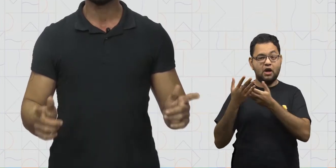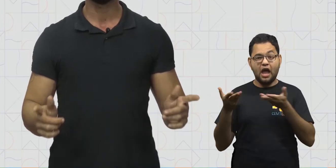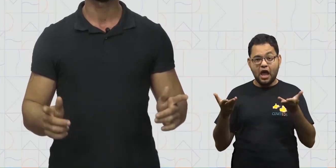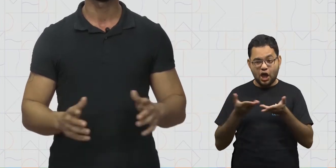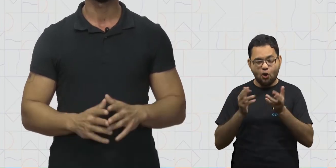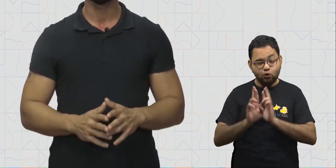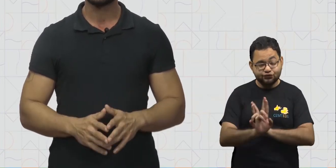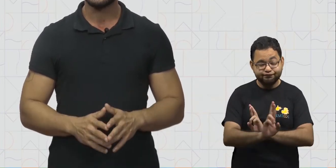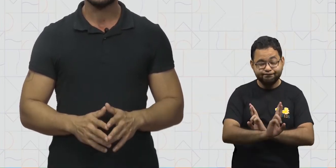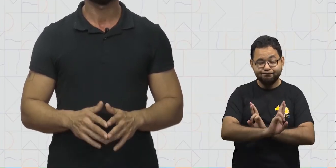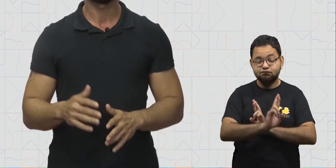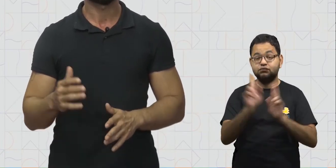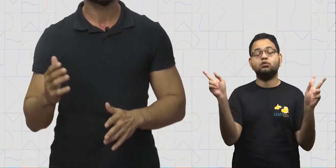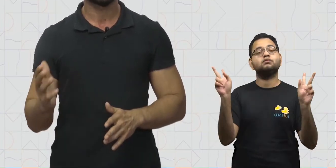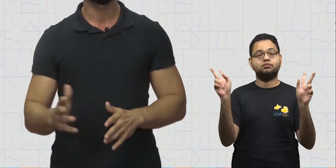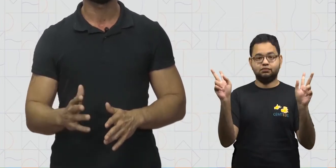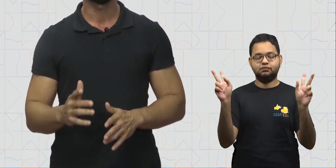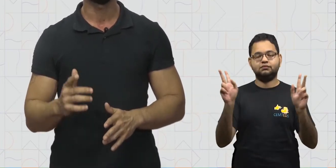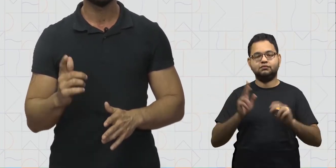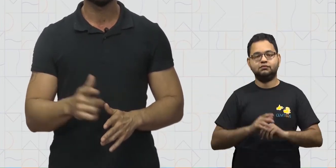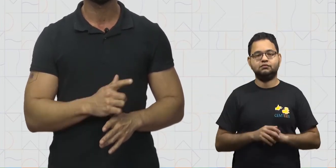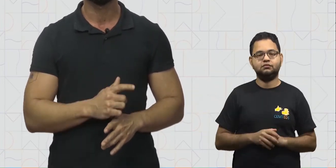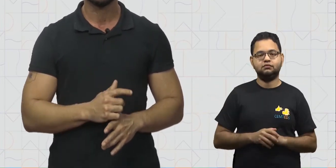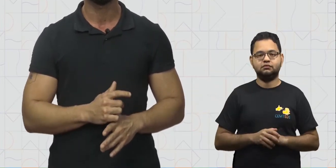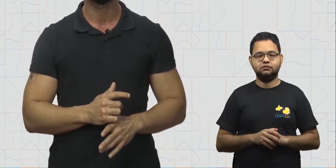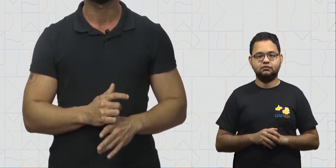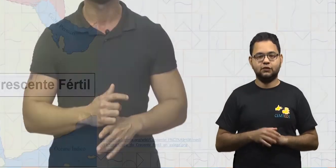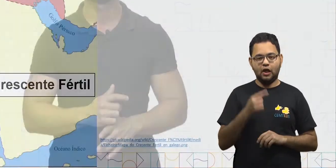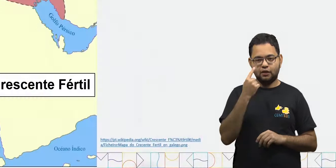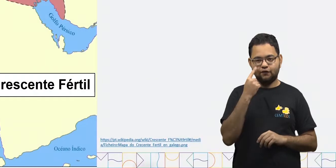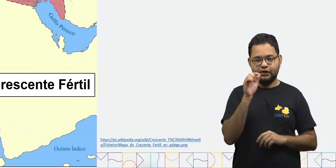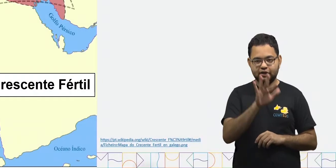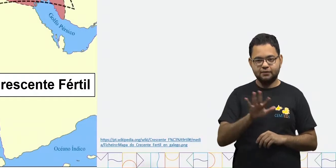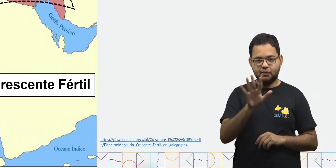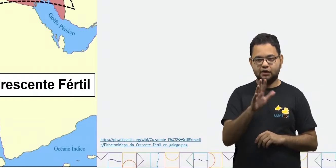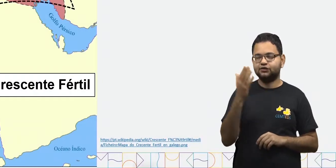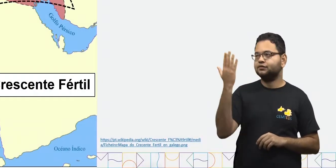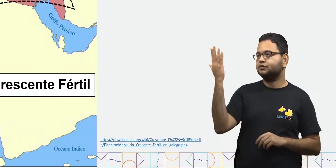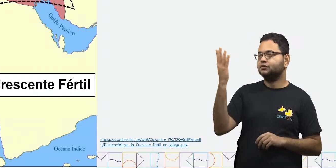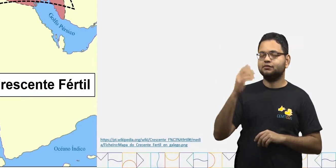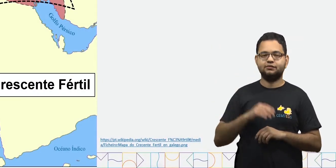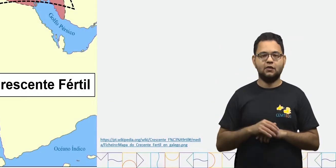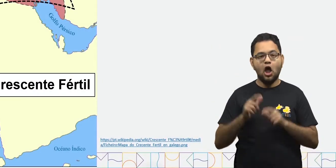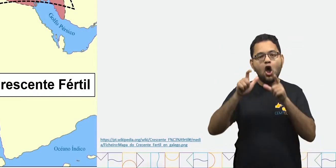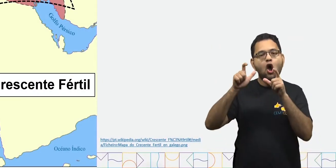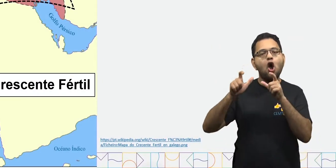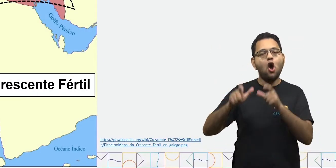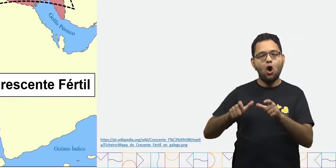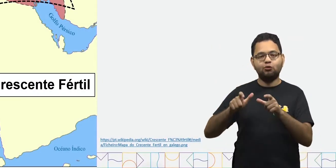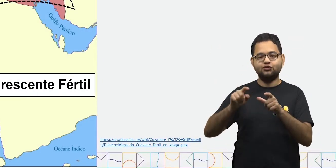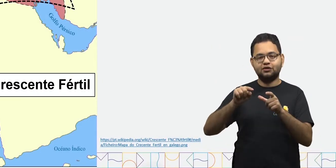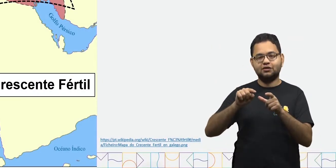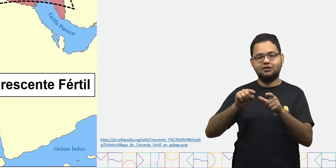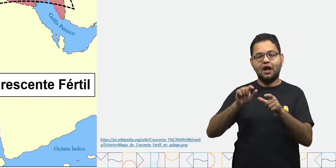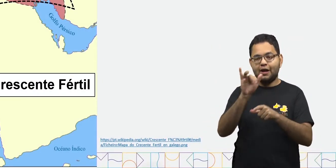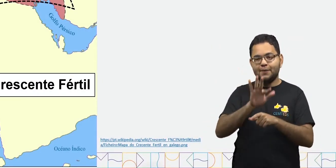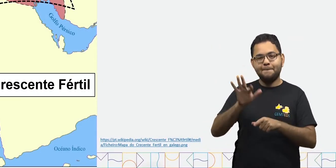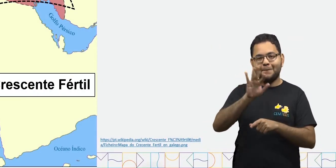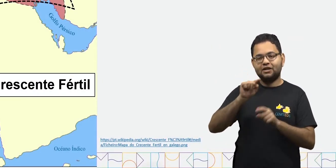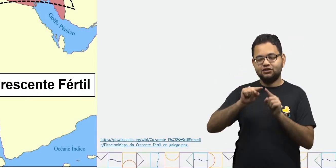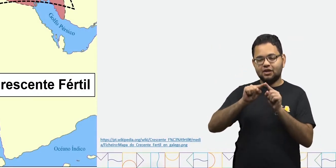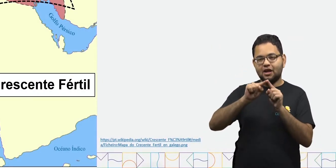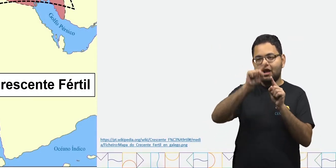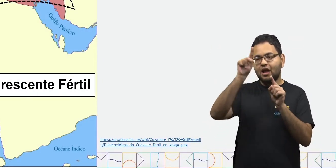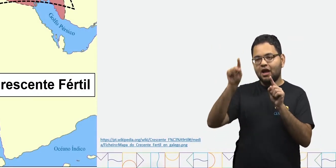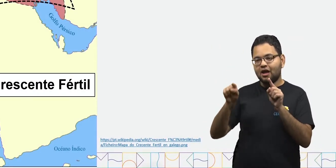bem diferente do nosso estado, da nossa região e do nosso país. Olha a localização, formou uma meia-lua aí, né? Que